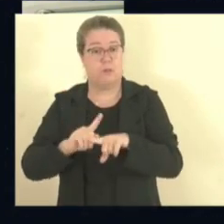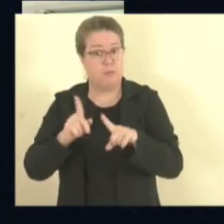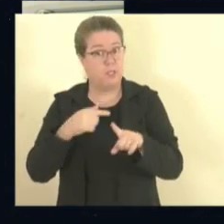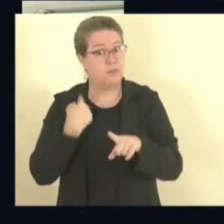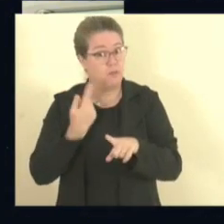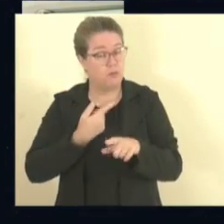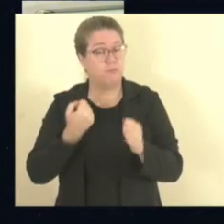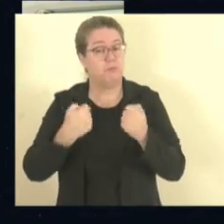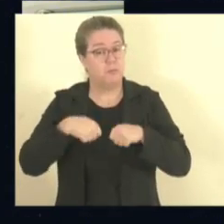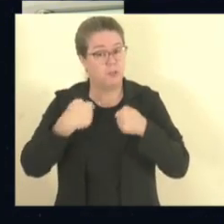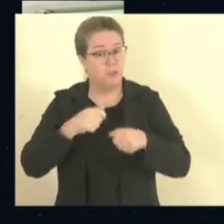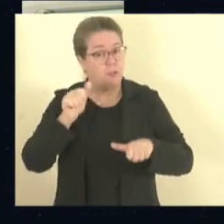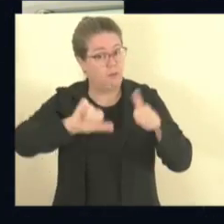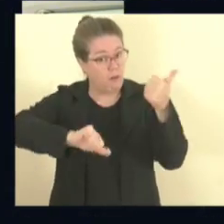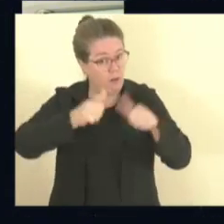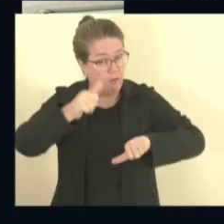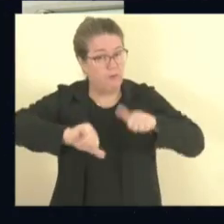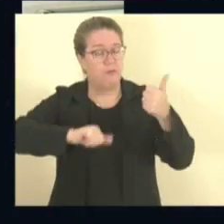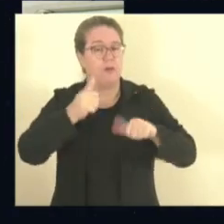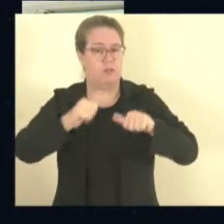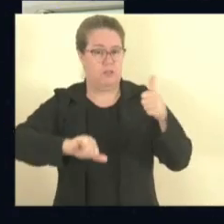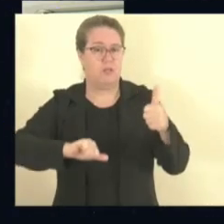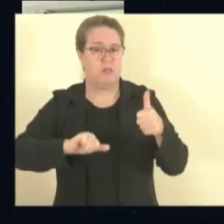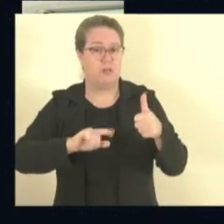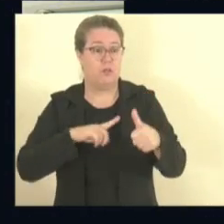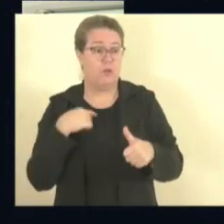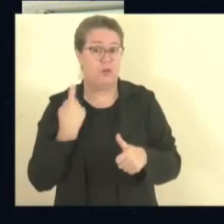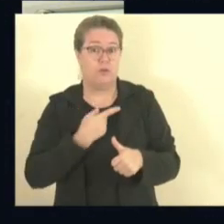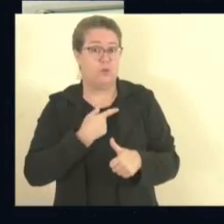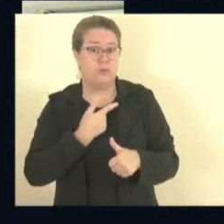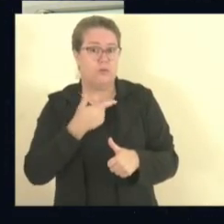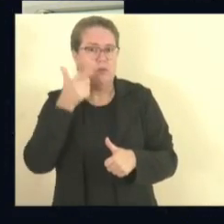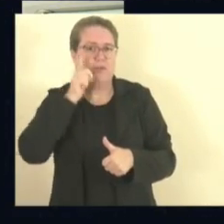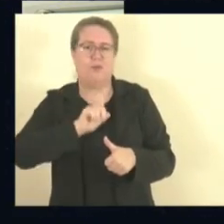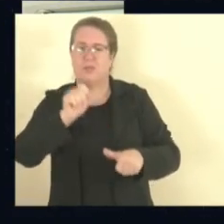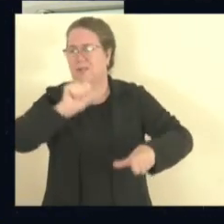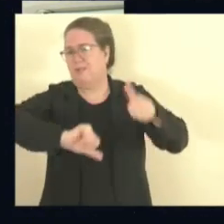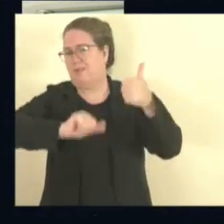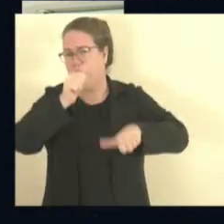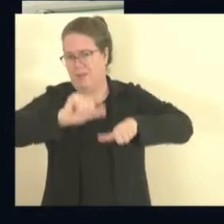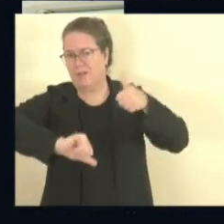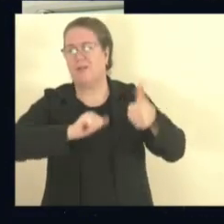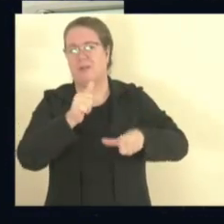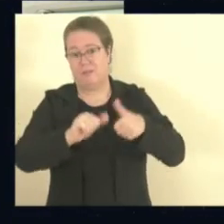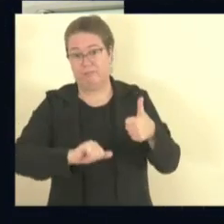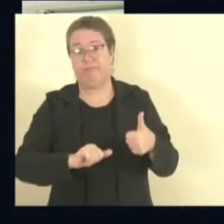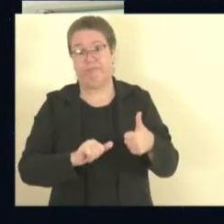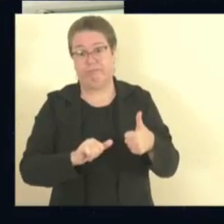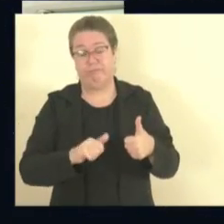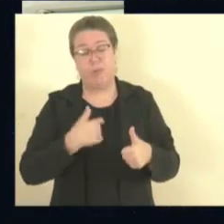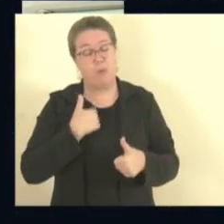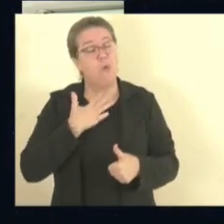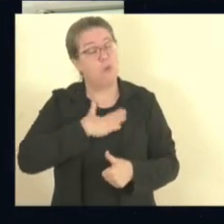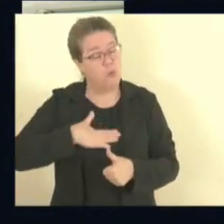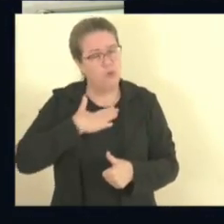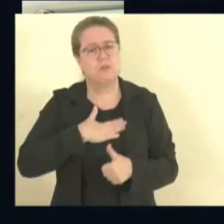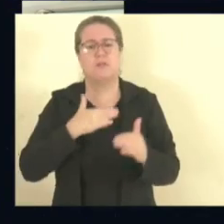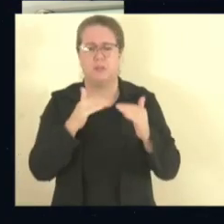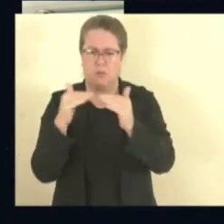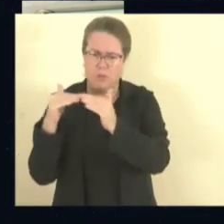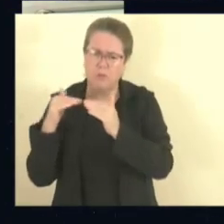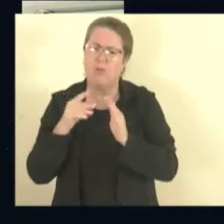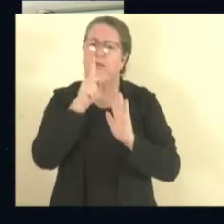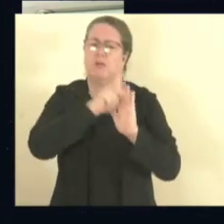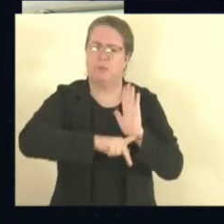avaliação. E nós... estamos sendo tolhidos de fazer uma avaliação. Eu gostaria muito de votar favorável